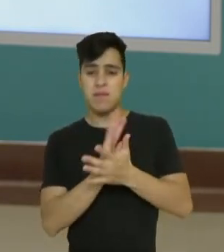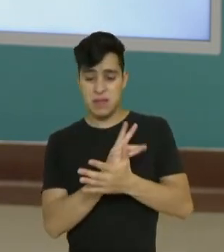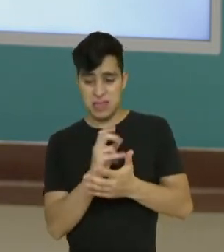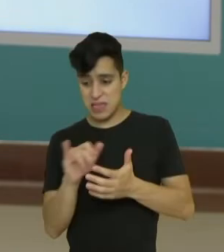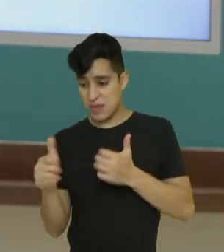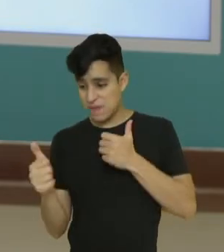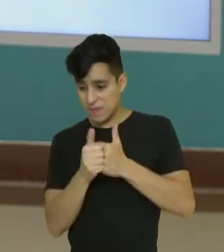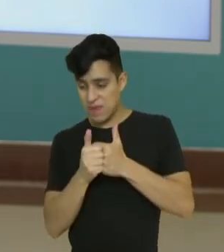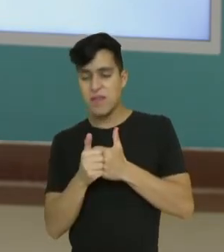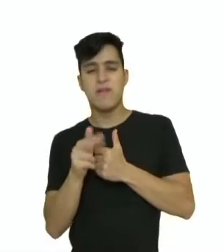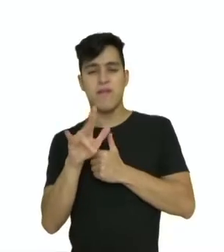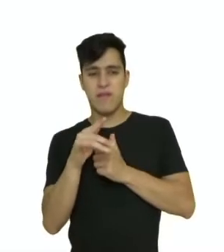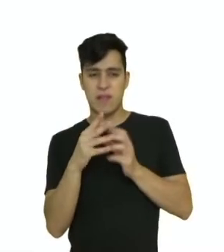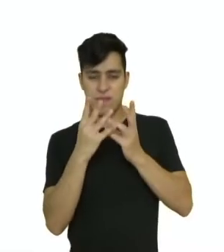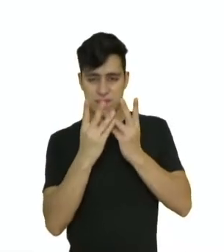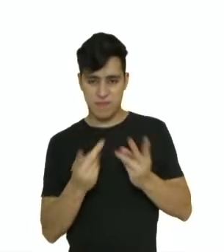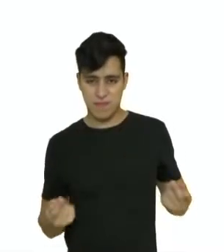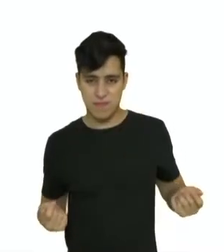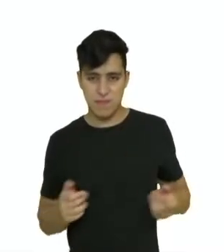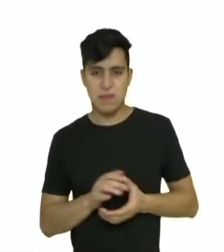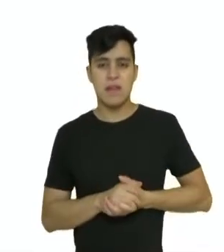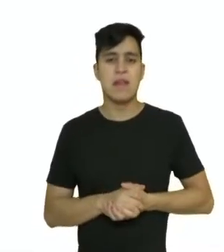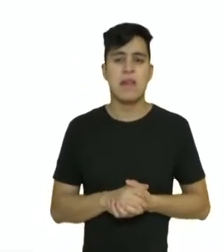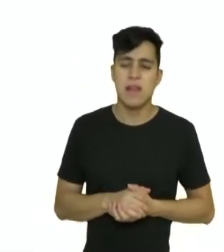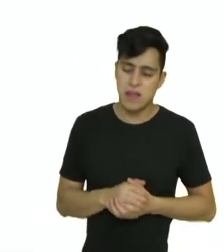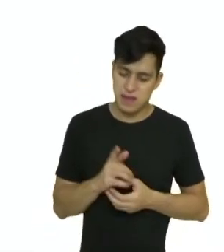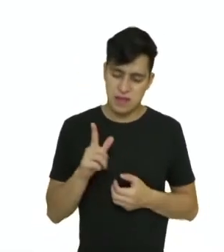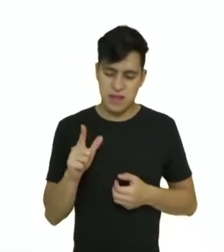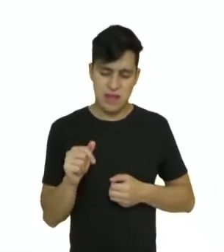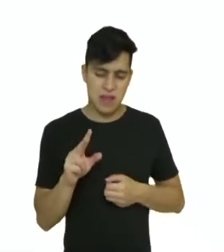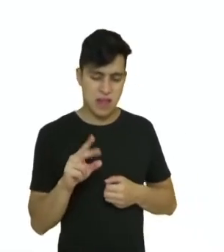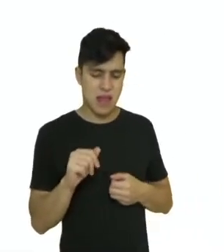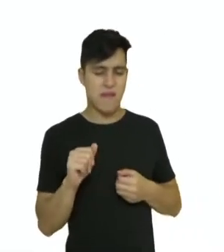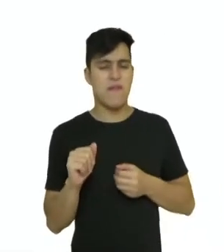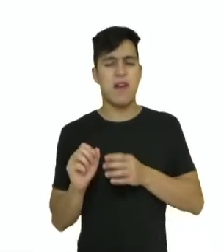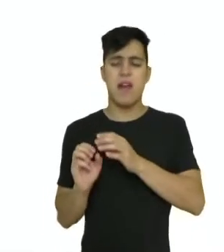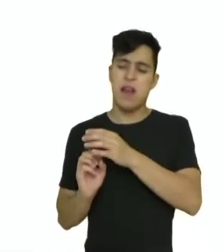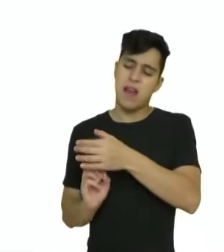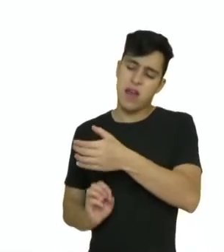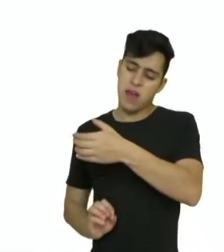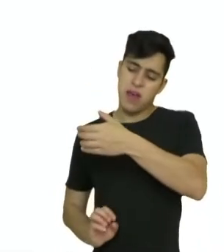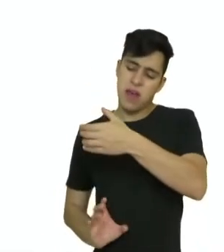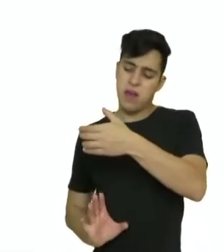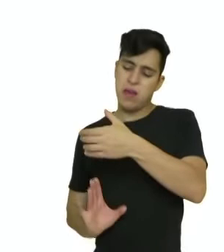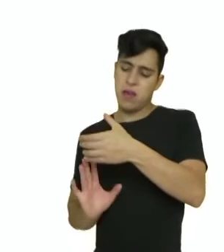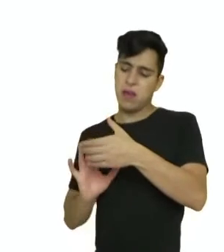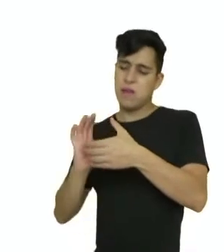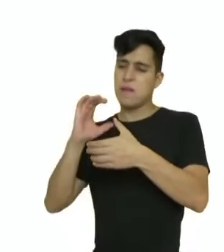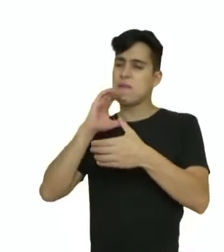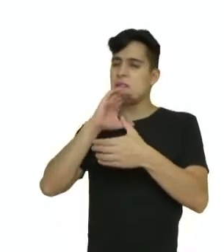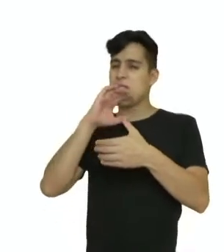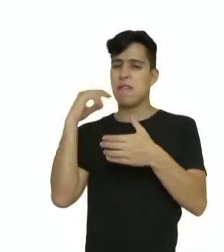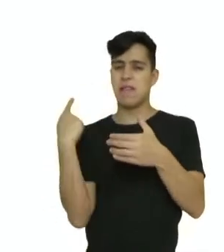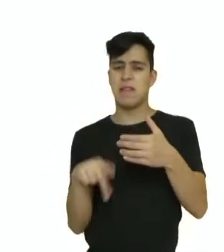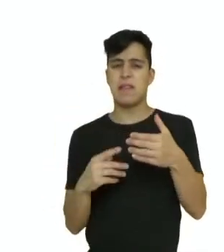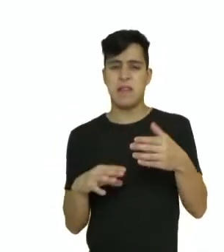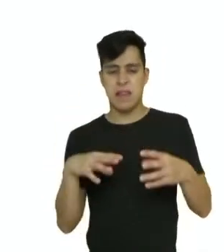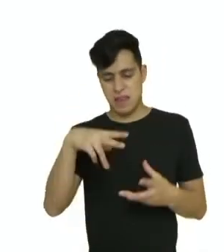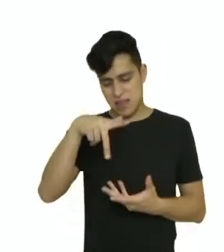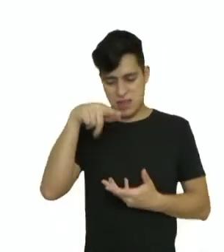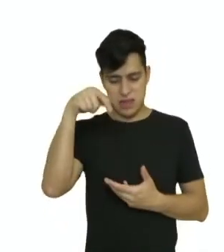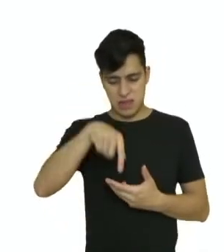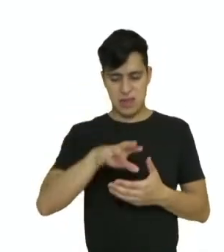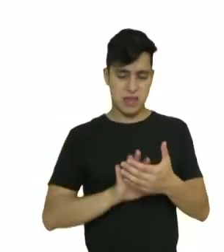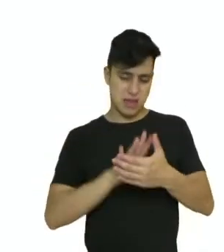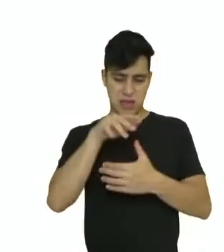próximo. Então, a lava tem origem em um local muito quente, no interior do nosso planeta.